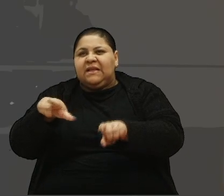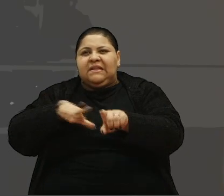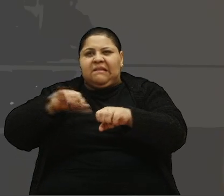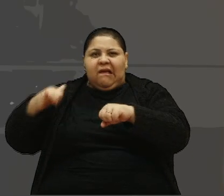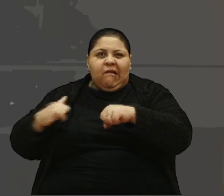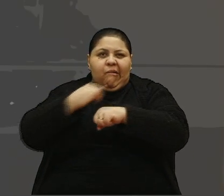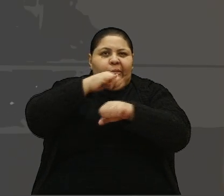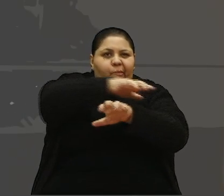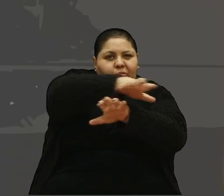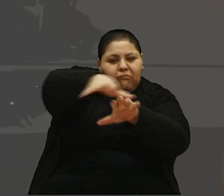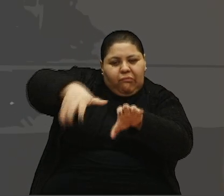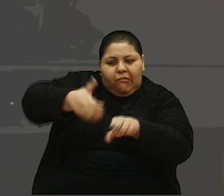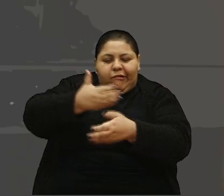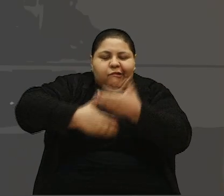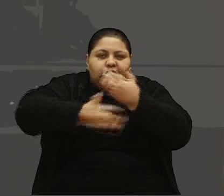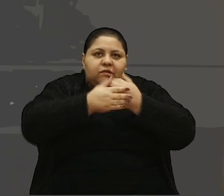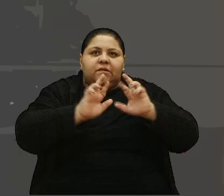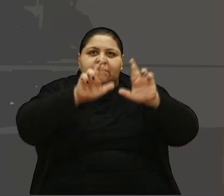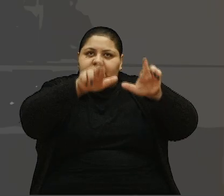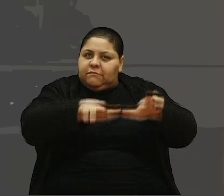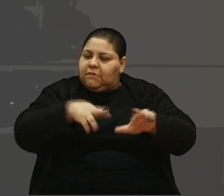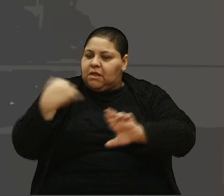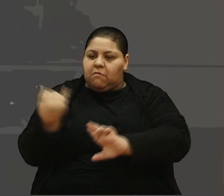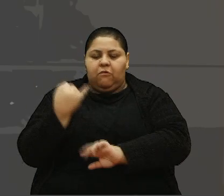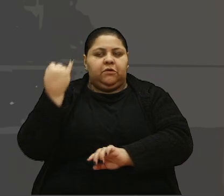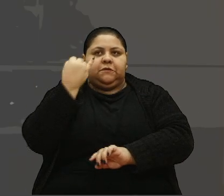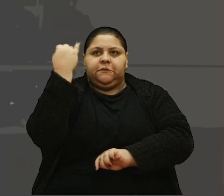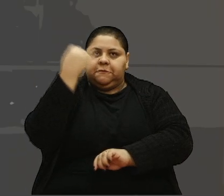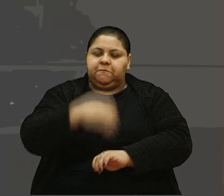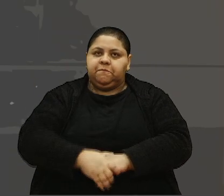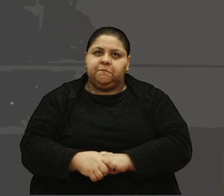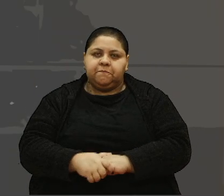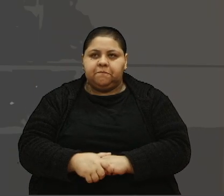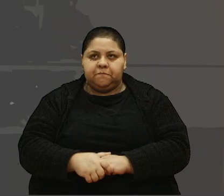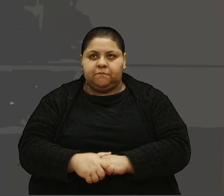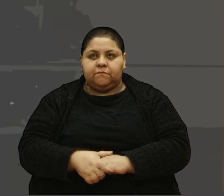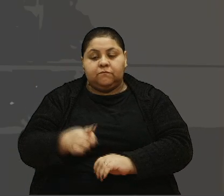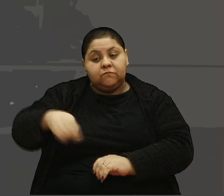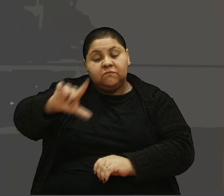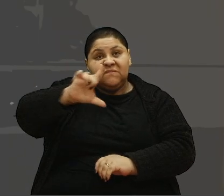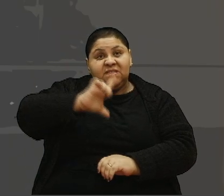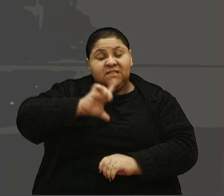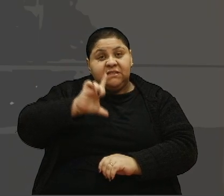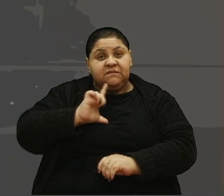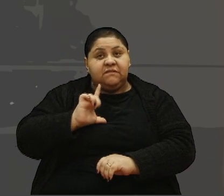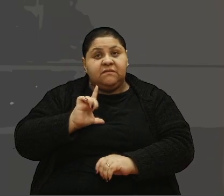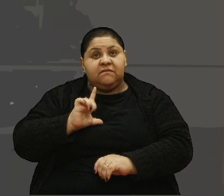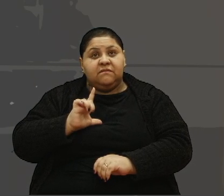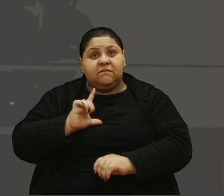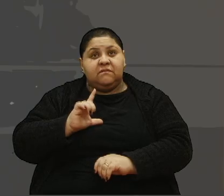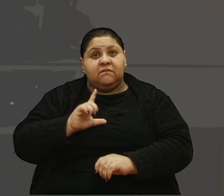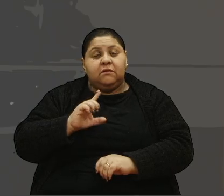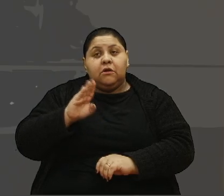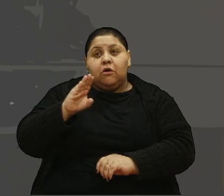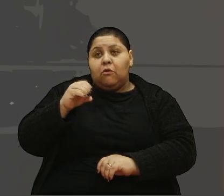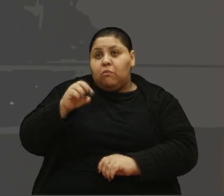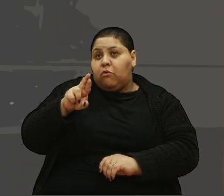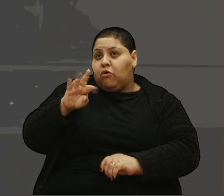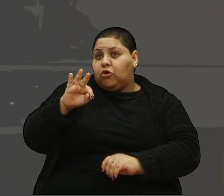Monte Carmelo, toda aquela região. Extrema importância. Nós temos uma ali na Bortoluzani,